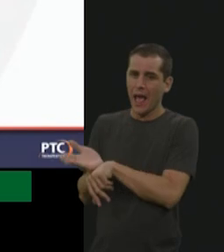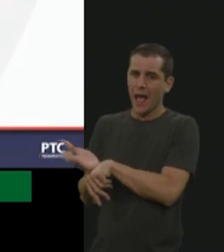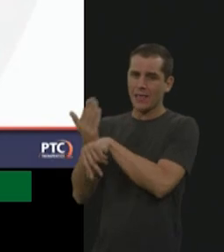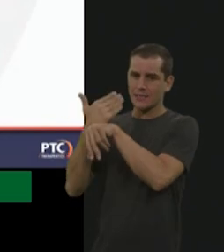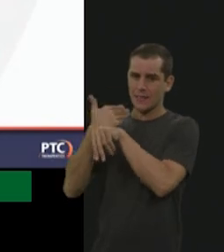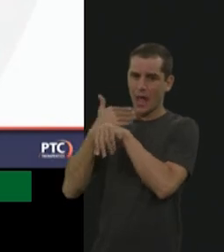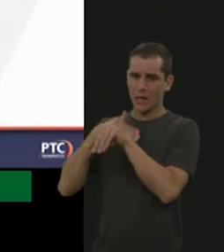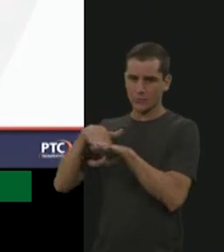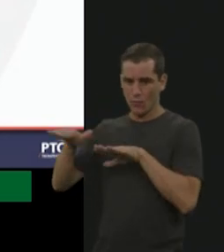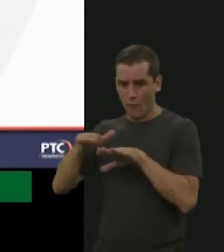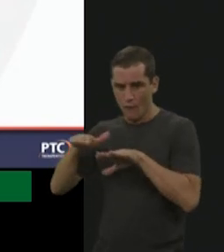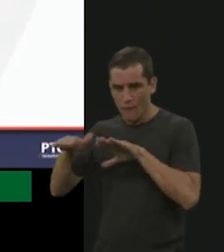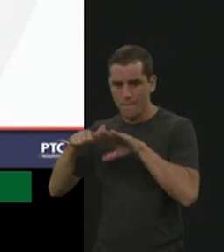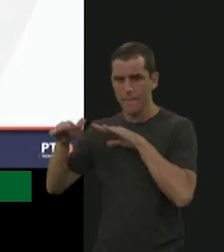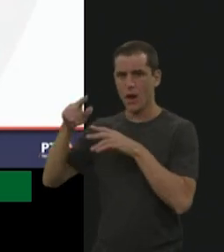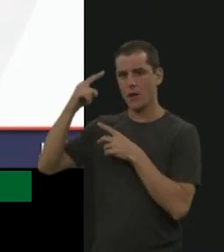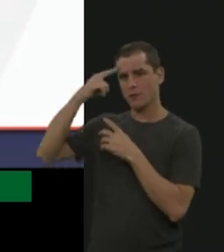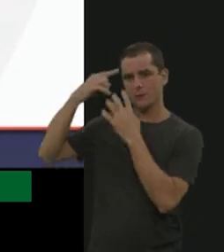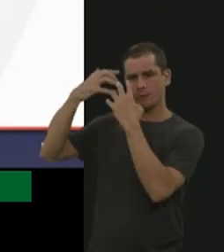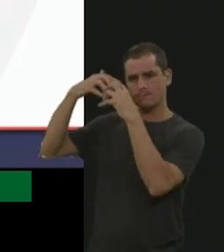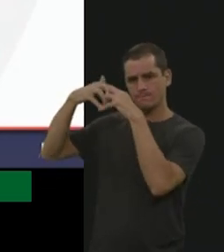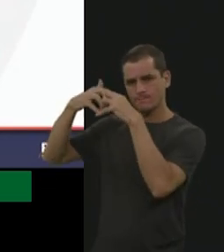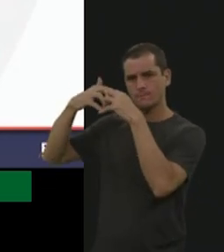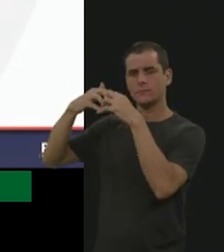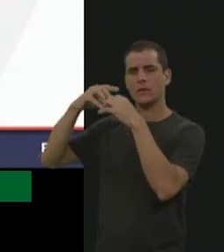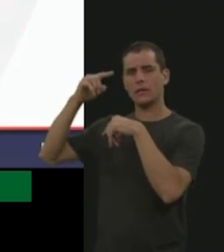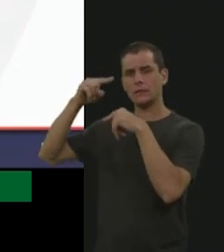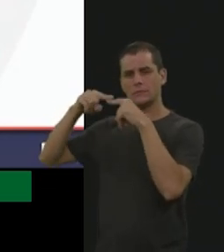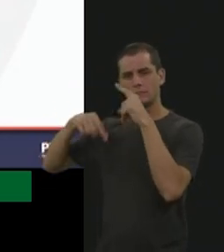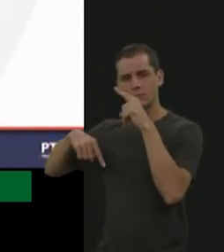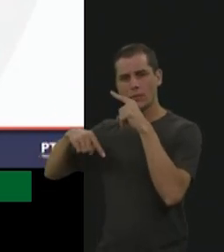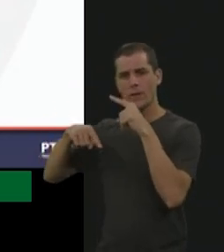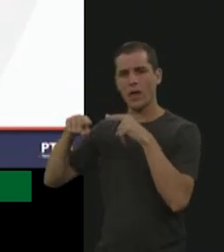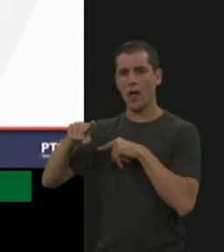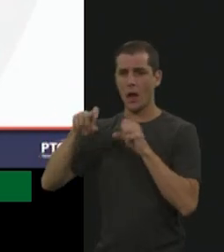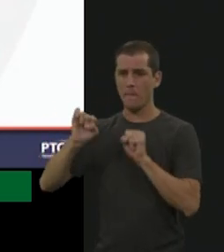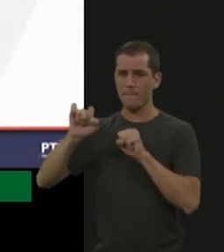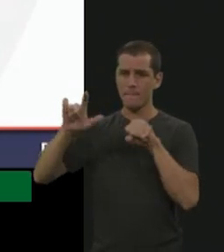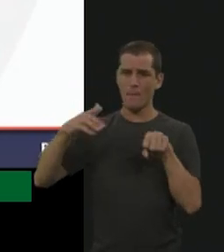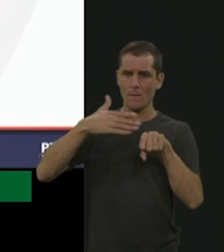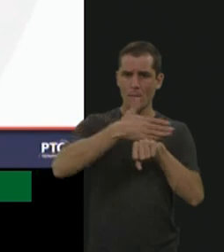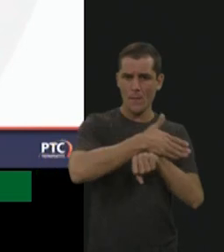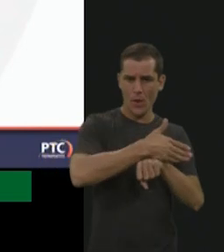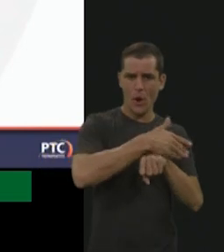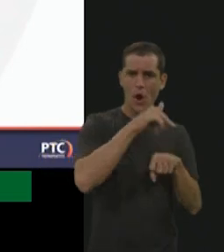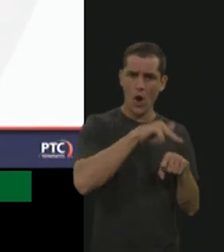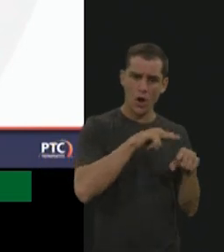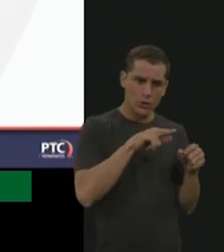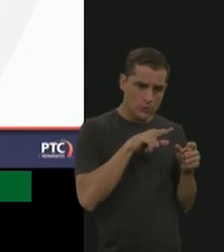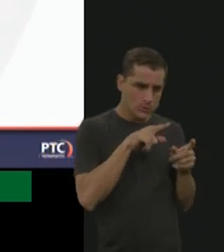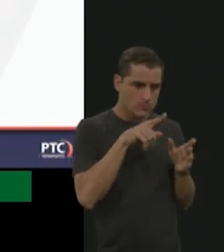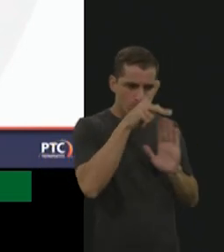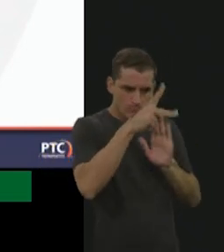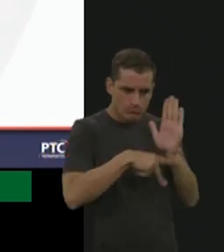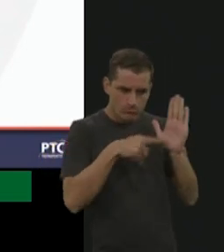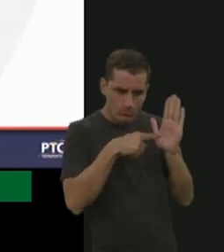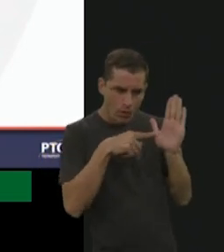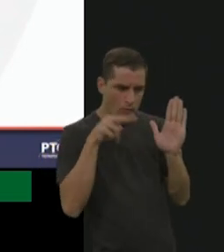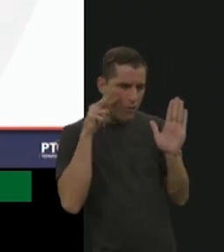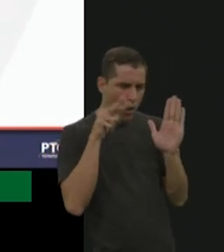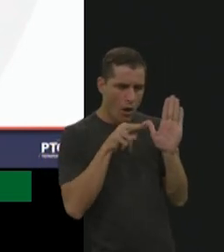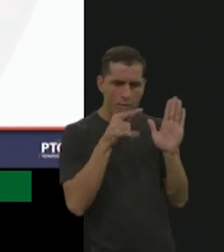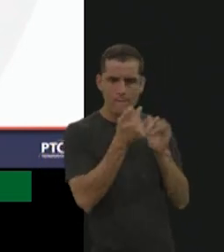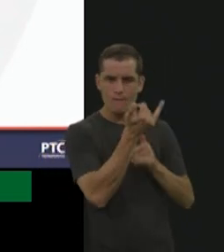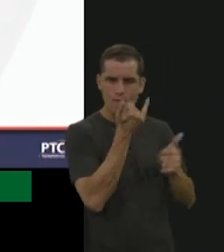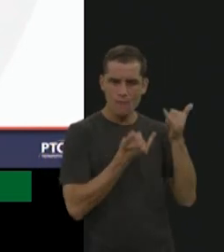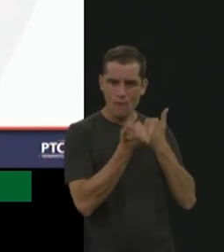de movimento ou disautonomia, ele é elegível ao programa. E aí eu coloquei a informação do nosso